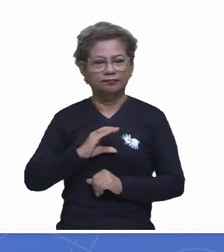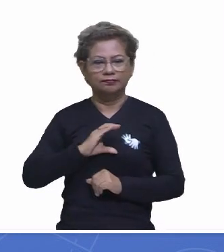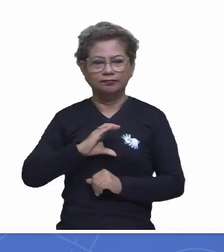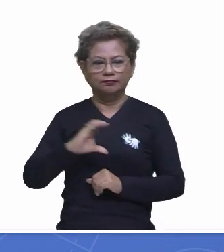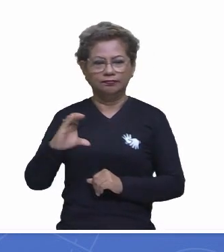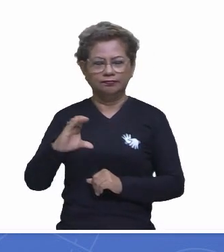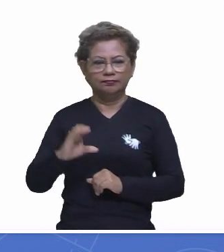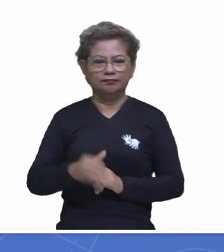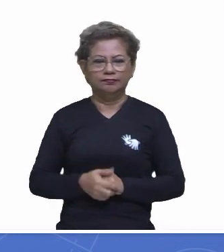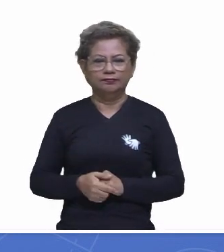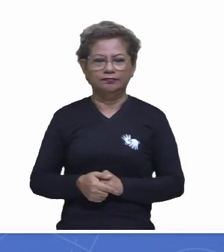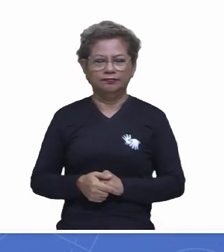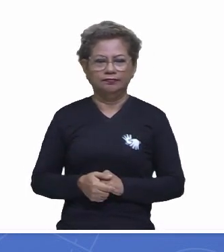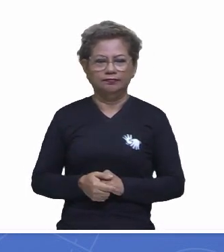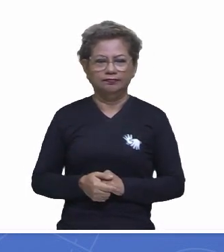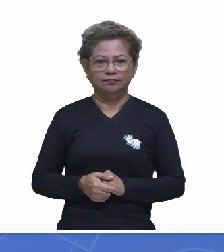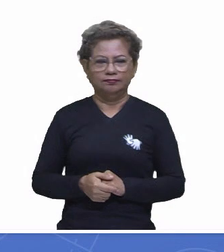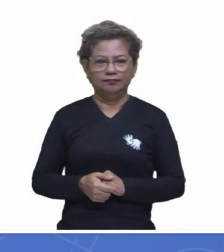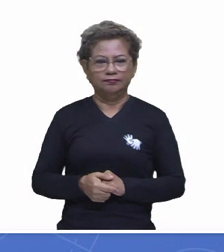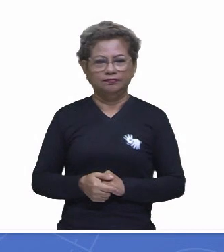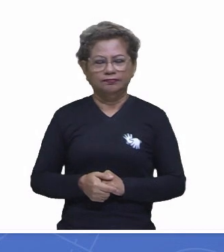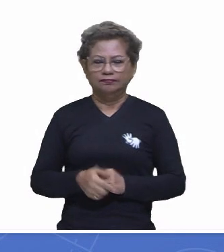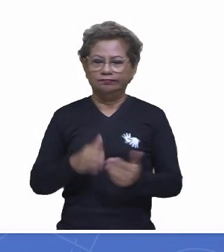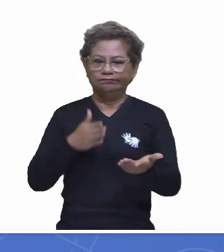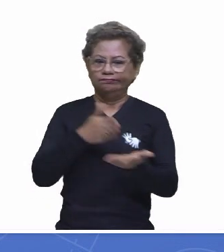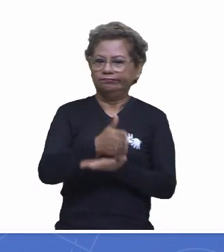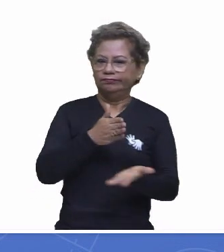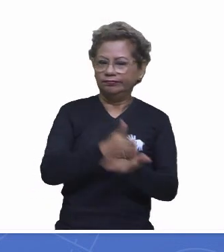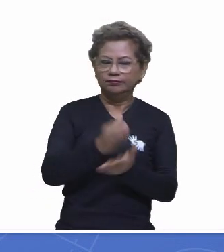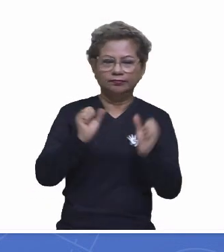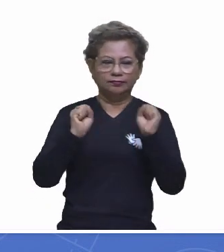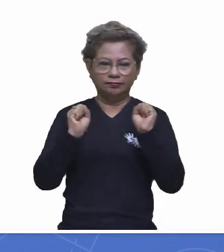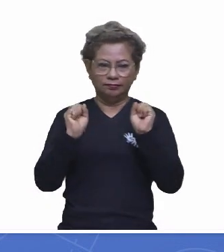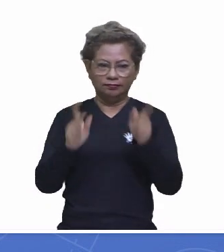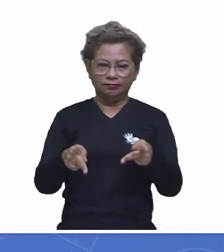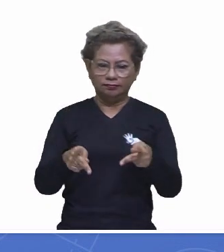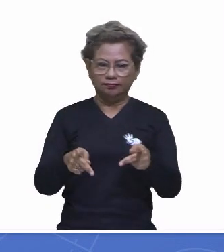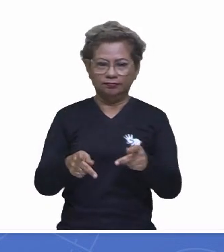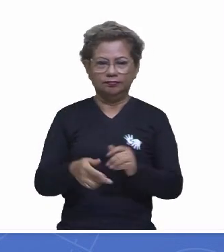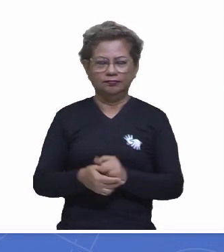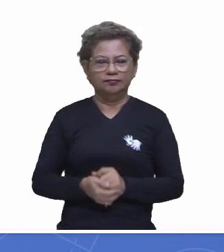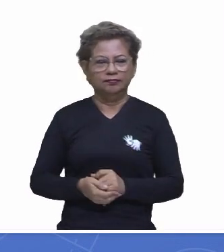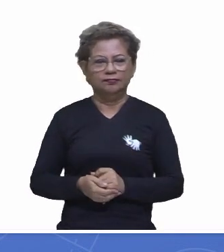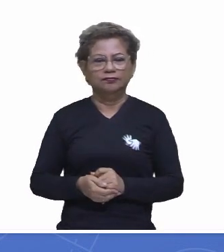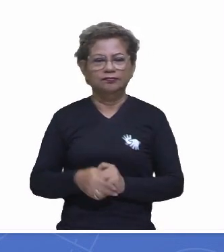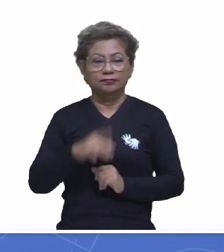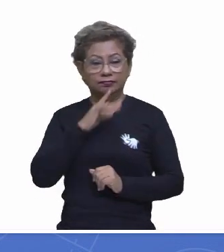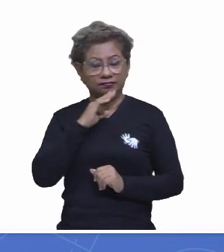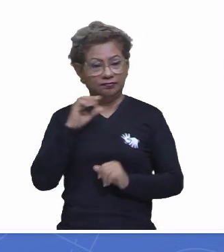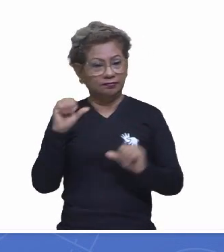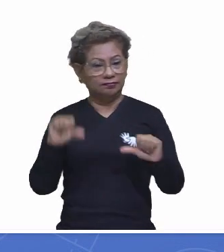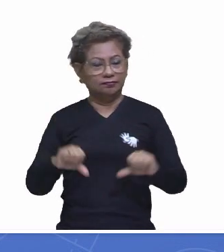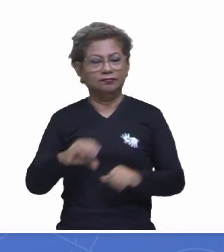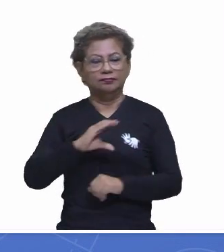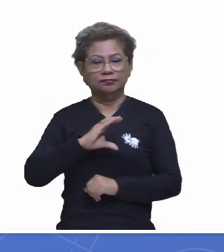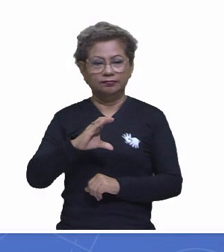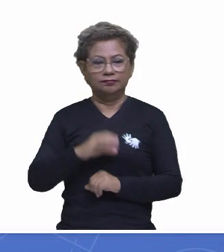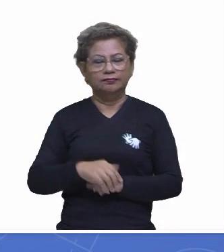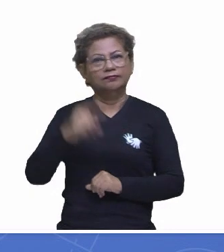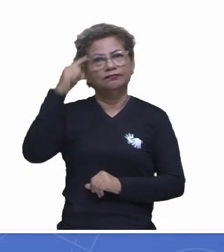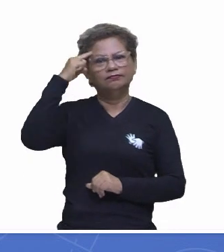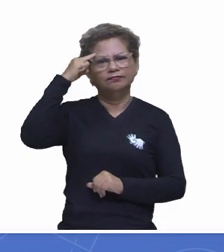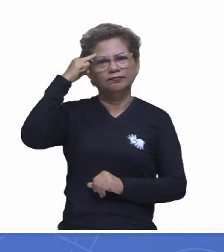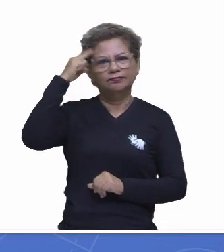Percebo que é uma consequência essa visita dos shoppings, certo? Frequente. Letra C, atitude impensada